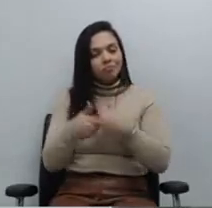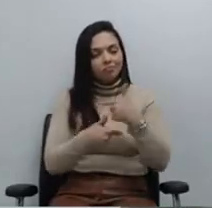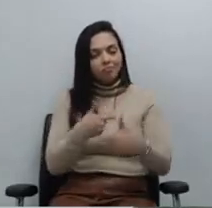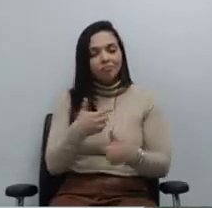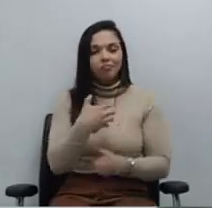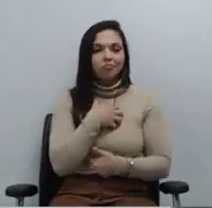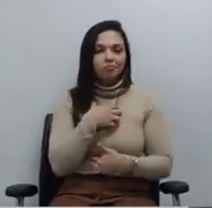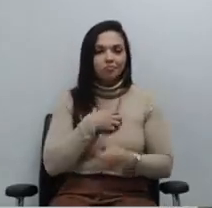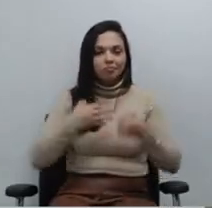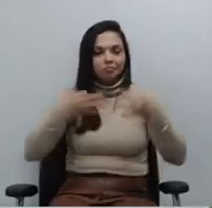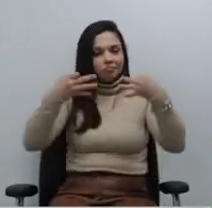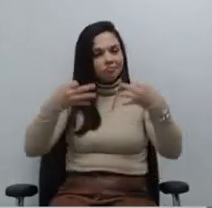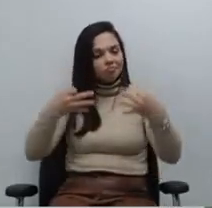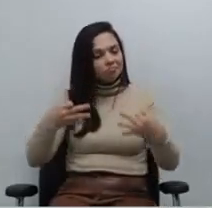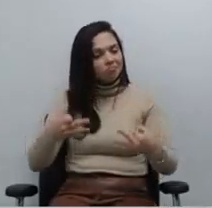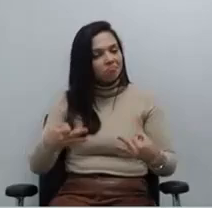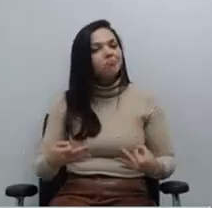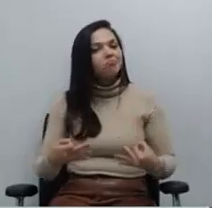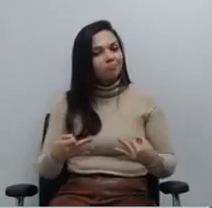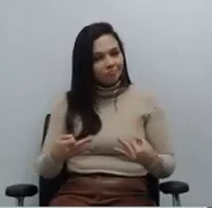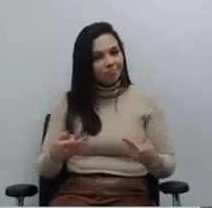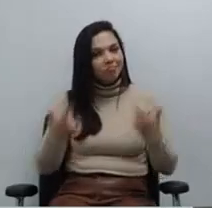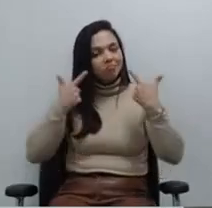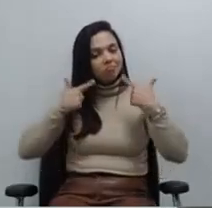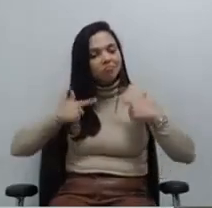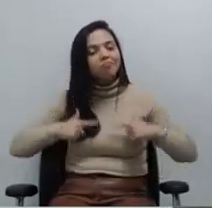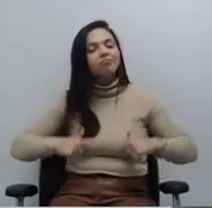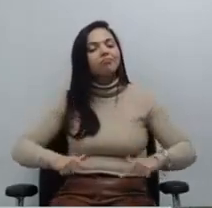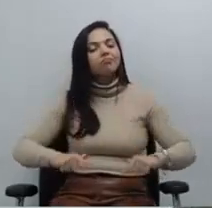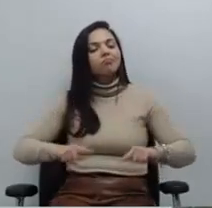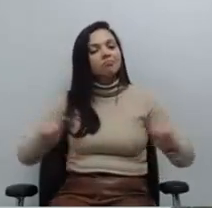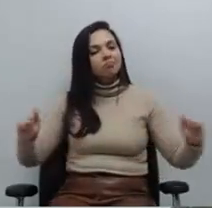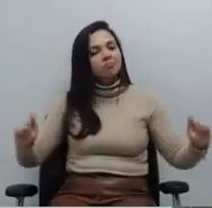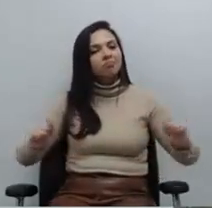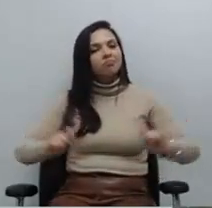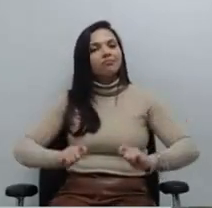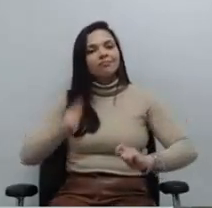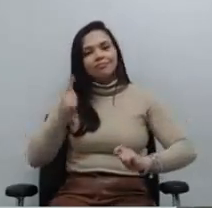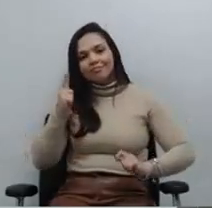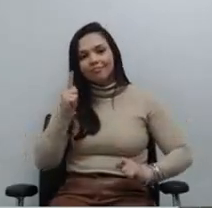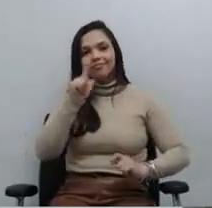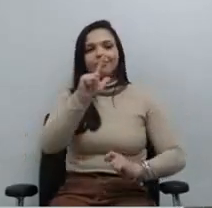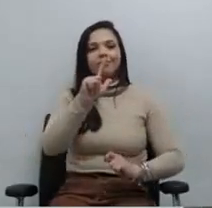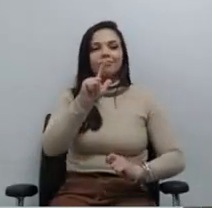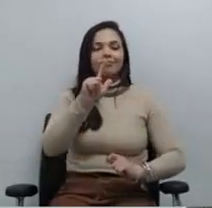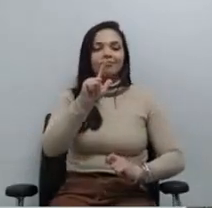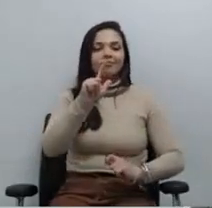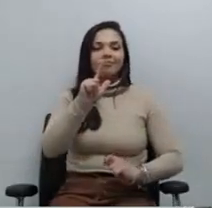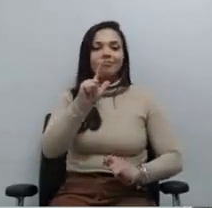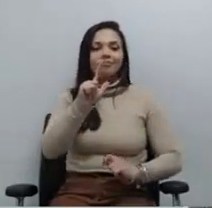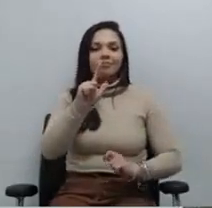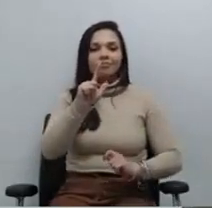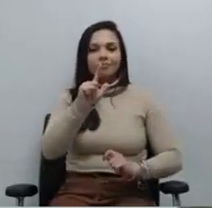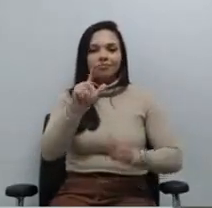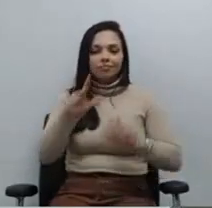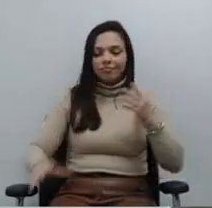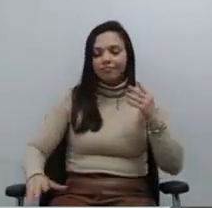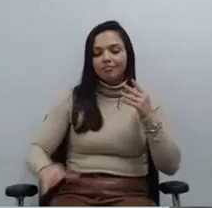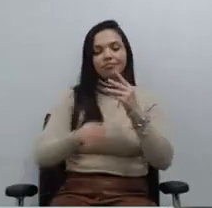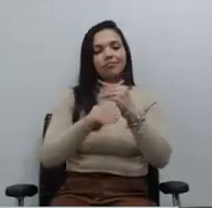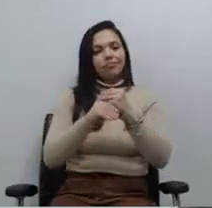ímpar e que agradeça e que saiba, que seja capaz e que consiga, e com certeza conseguirá, agregar